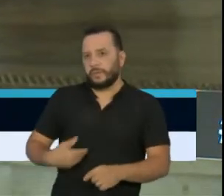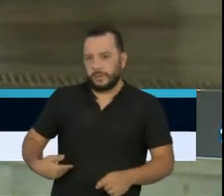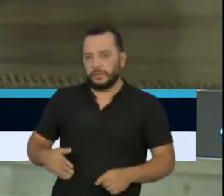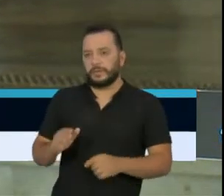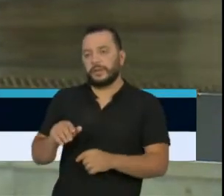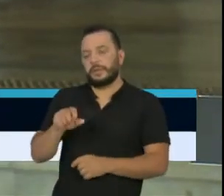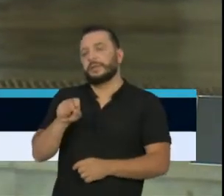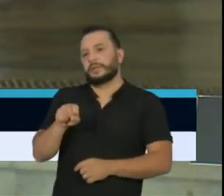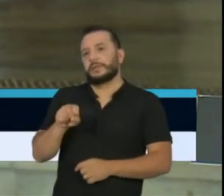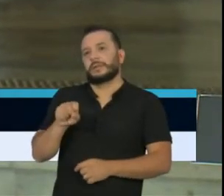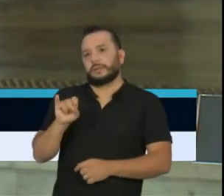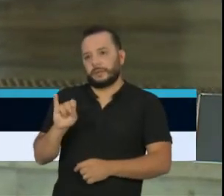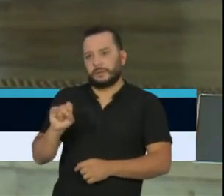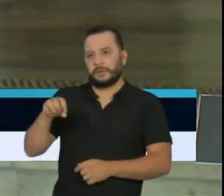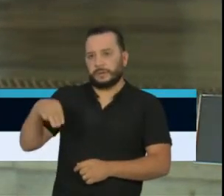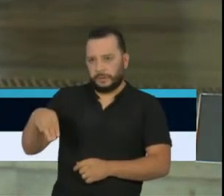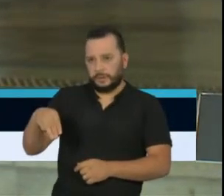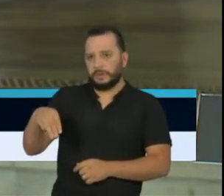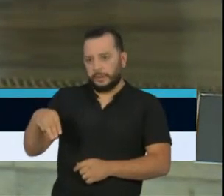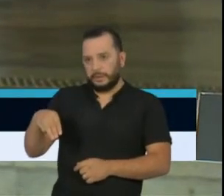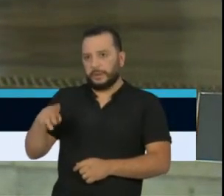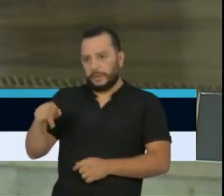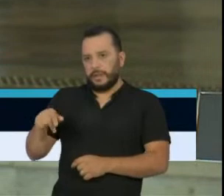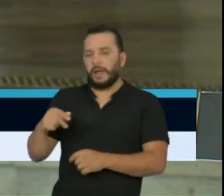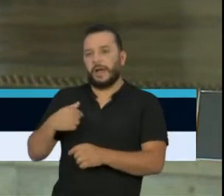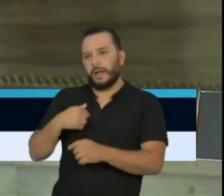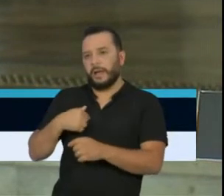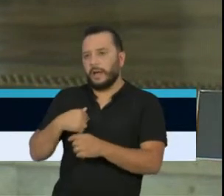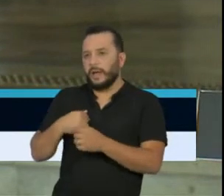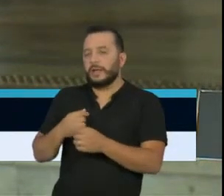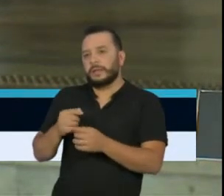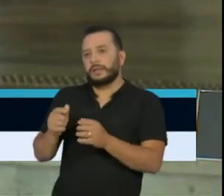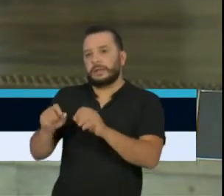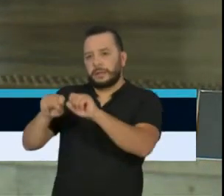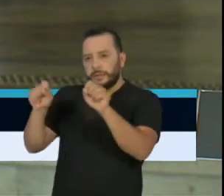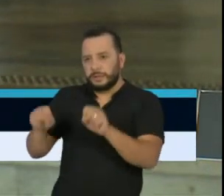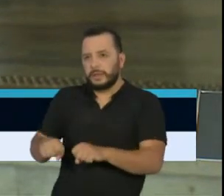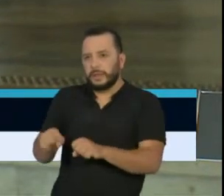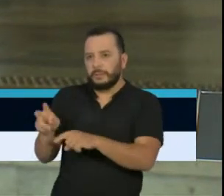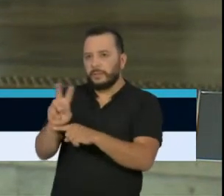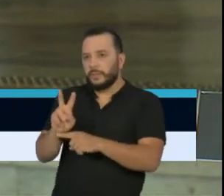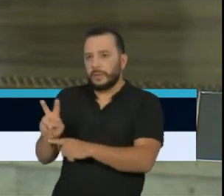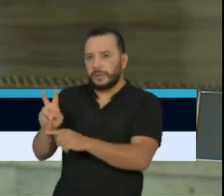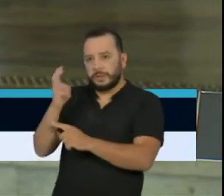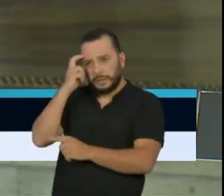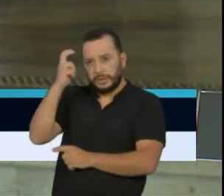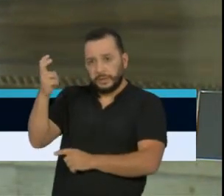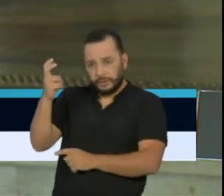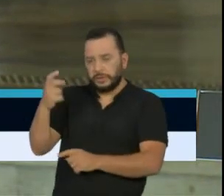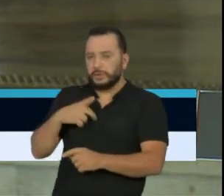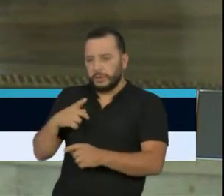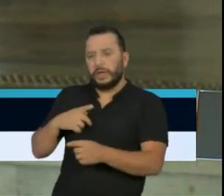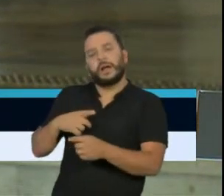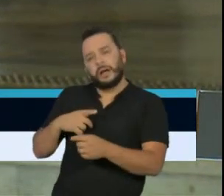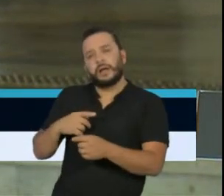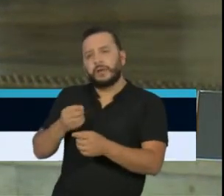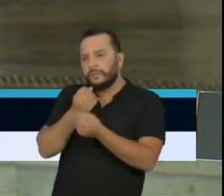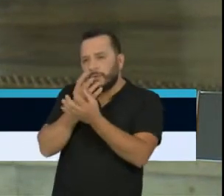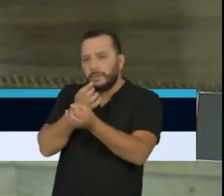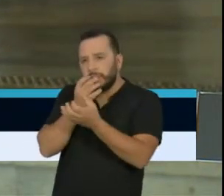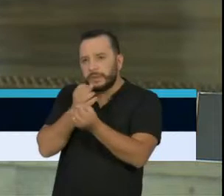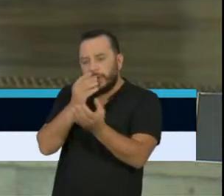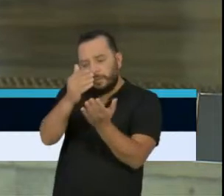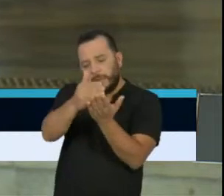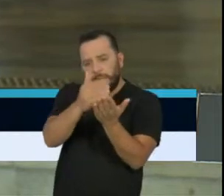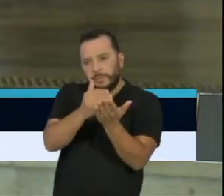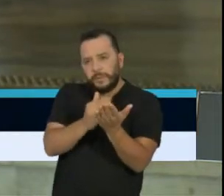Inteligente, usa todos os dados de governo que sejam relevantes para o controle da pandemia. Como exemplo, hoje mesmo